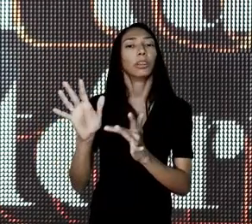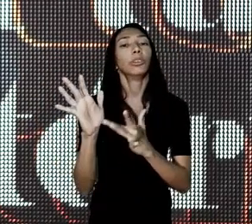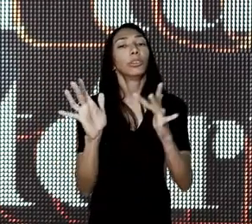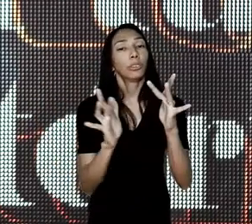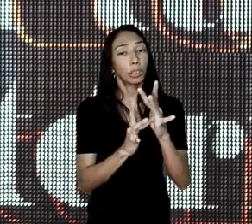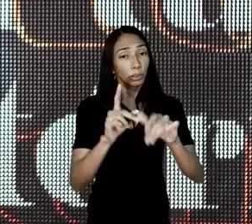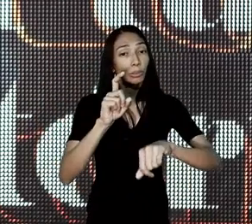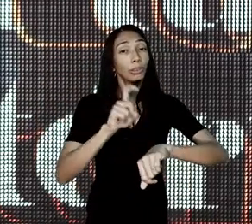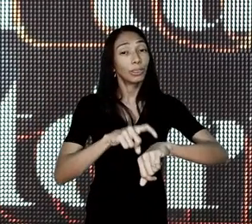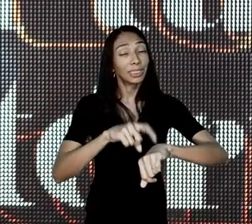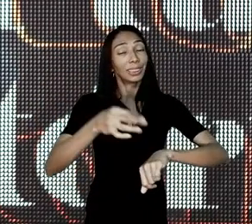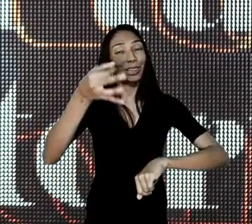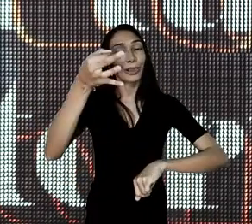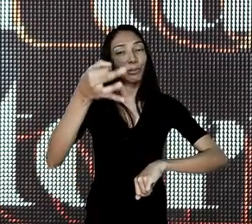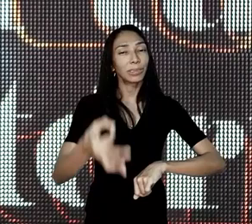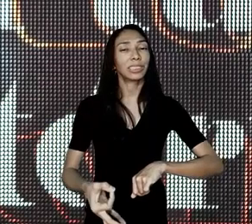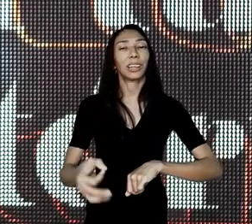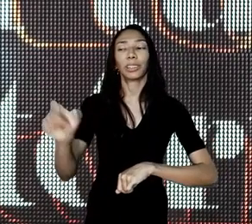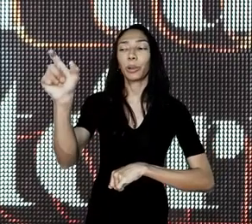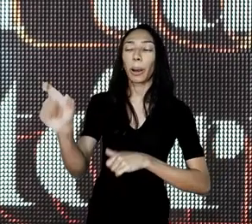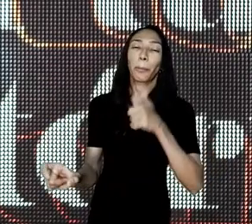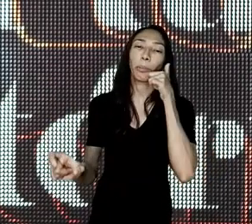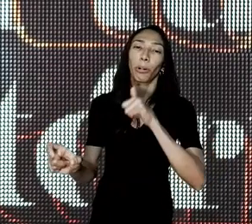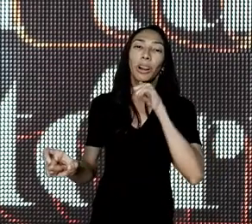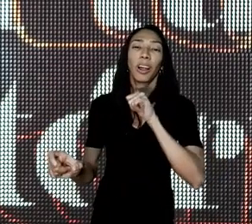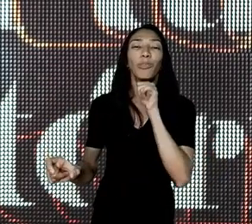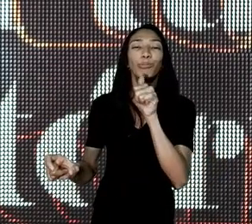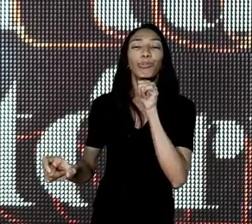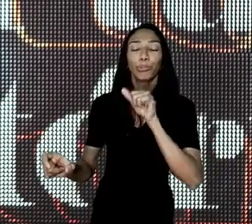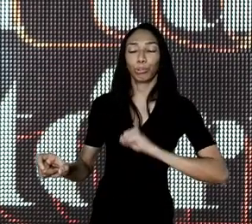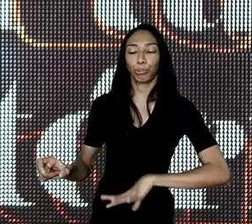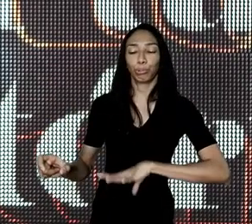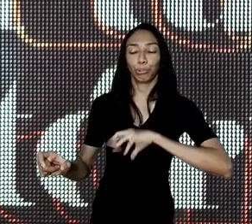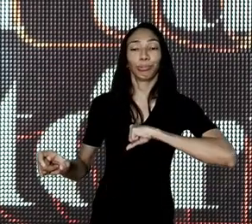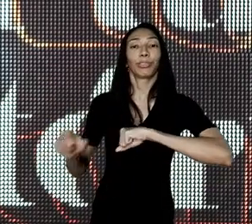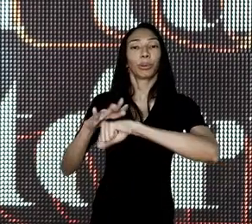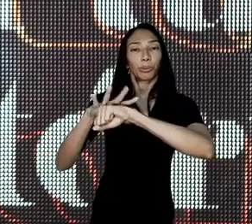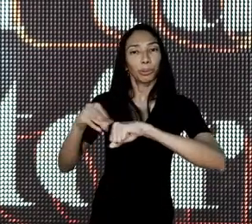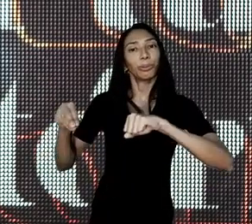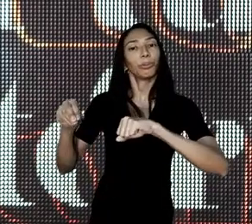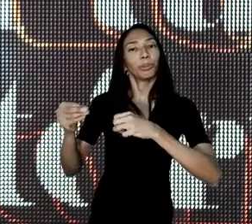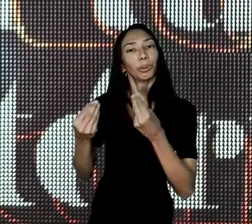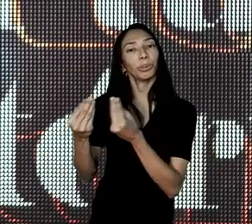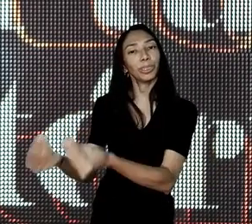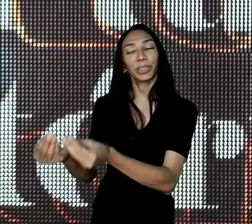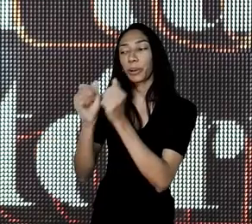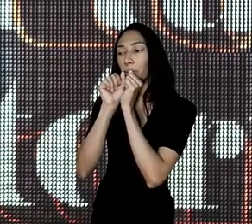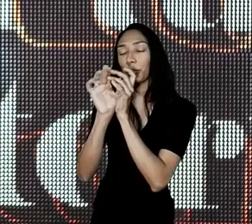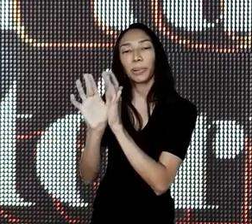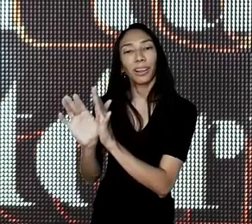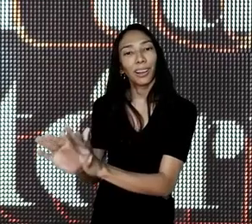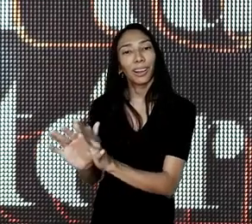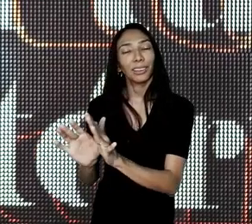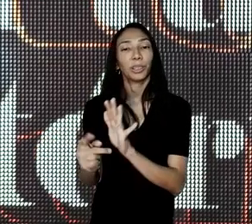tempo de curar uma mulher insignificante e de devolver a ela a sua dignidade, de mostrar para Jairo,